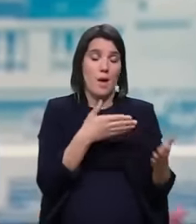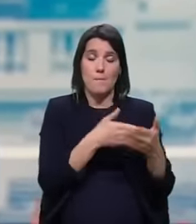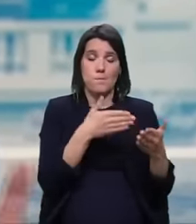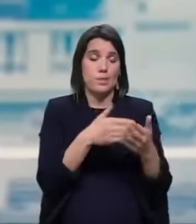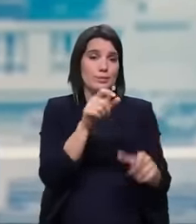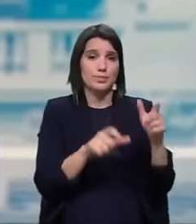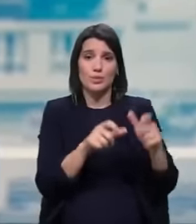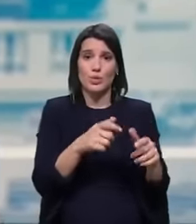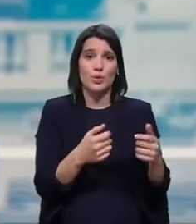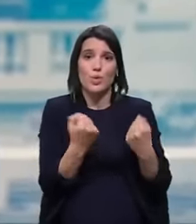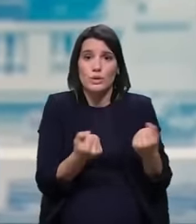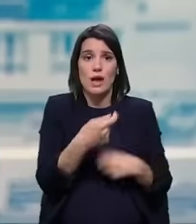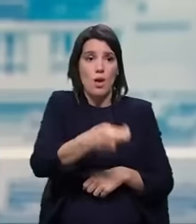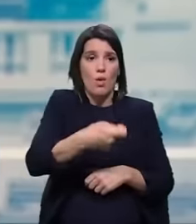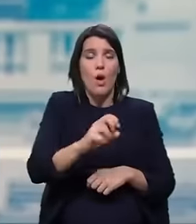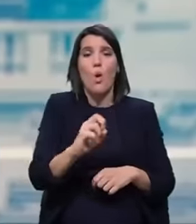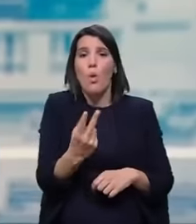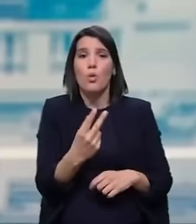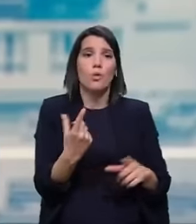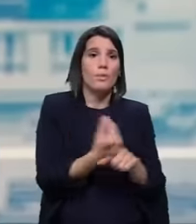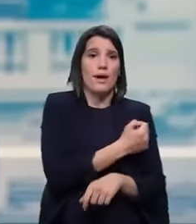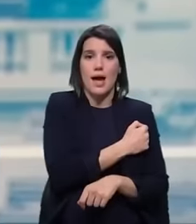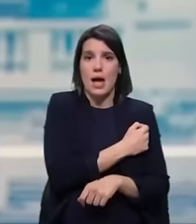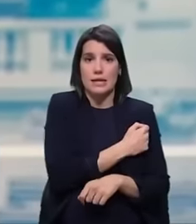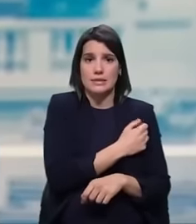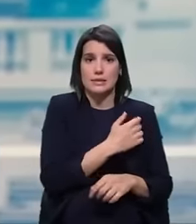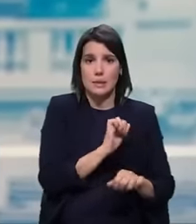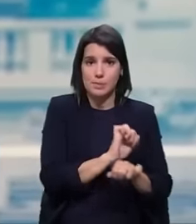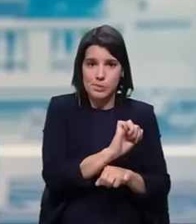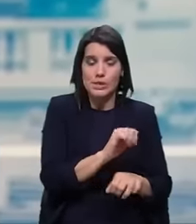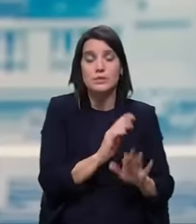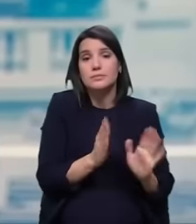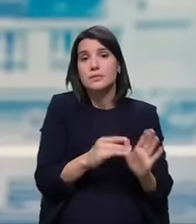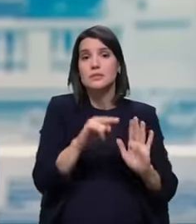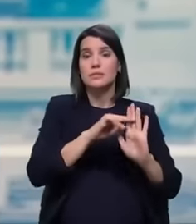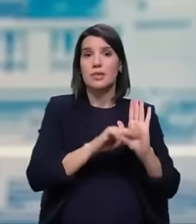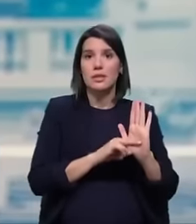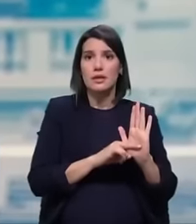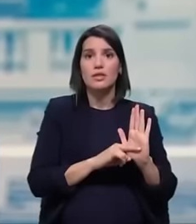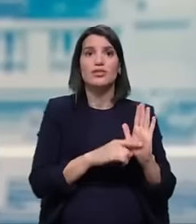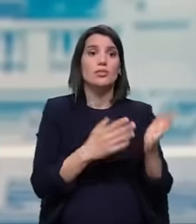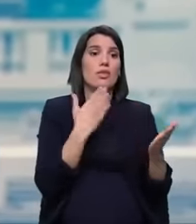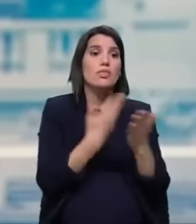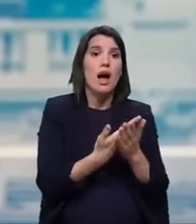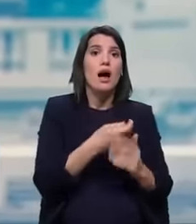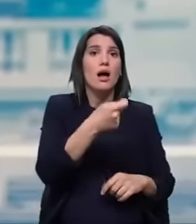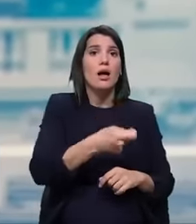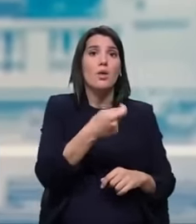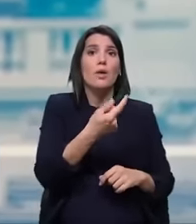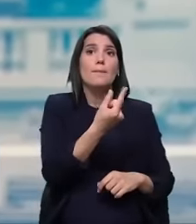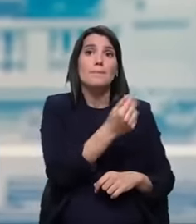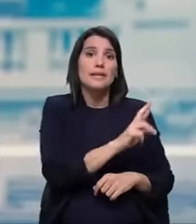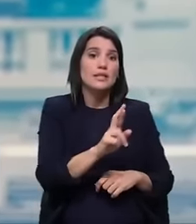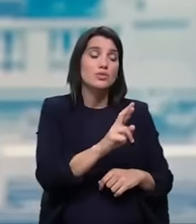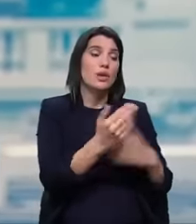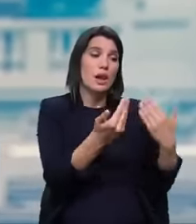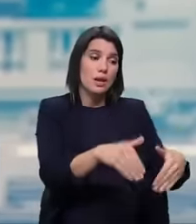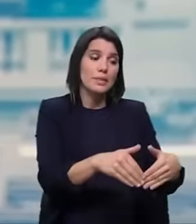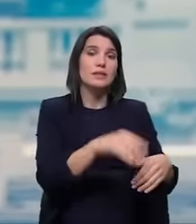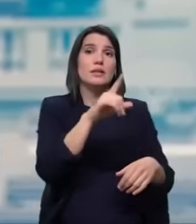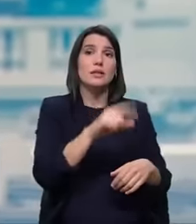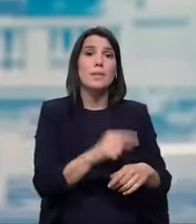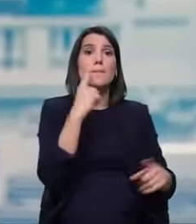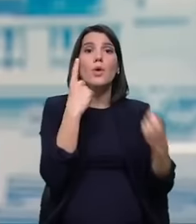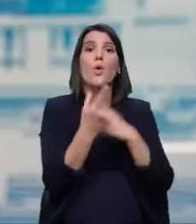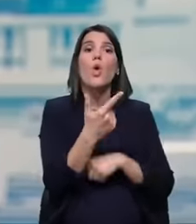muita gente de conseguir arrendar ou comprar uma casa. E para isso é preciso ter medidas que limitem as rendas, mas também que limitem a procura de